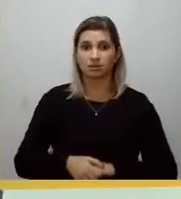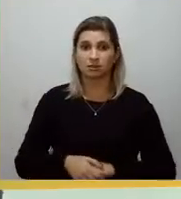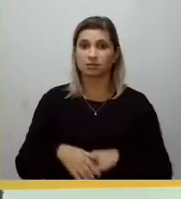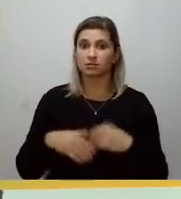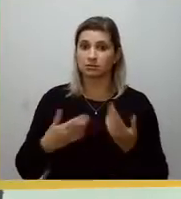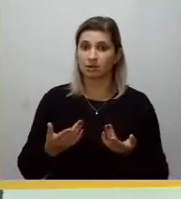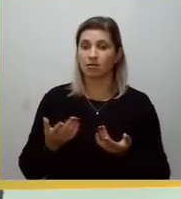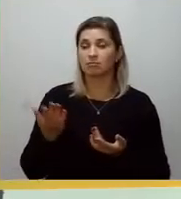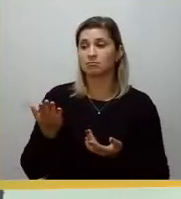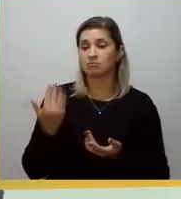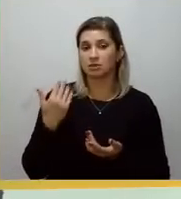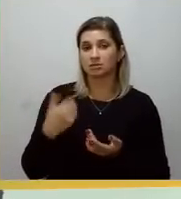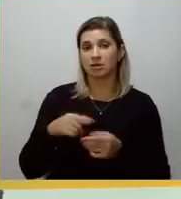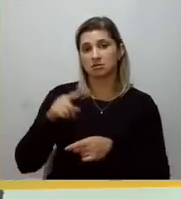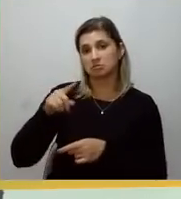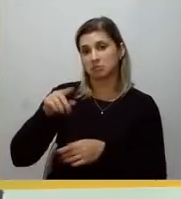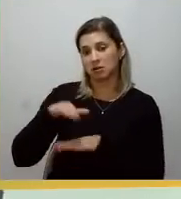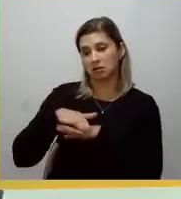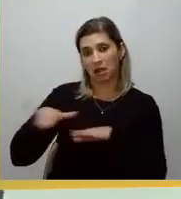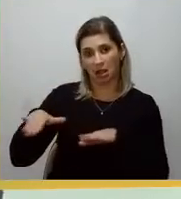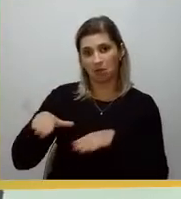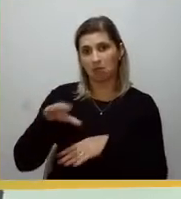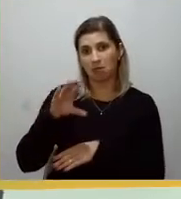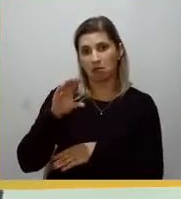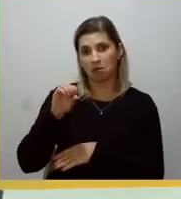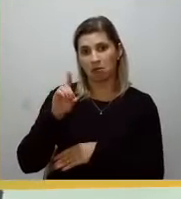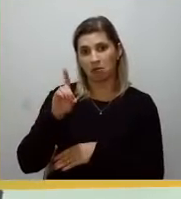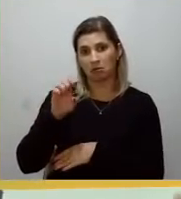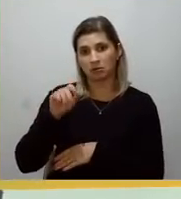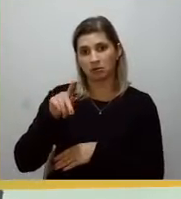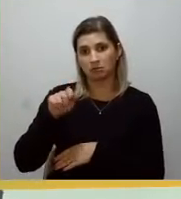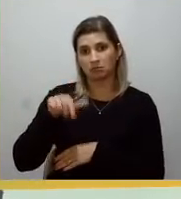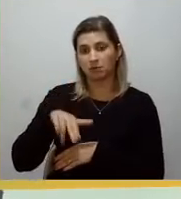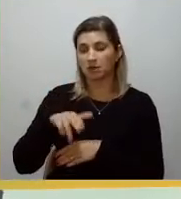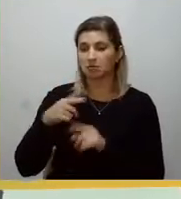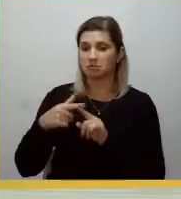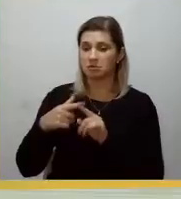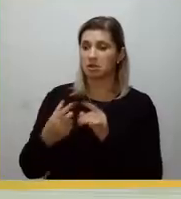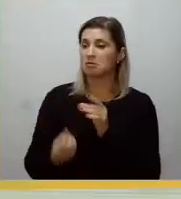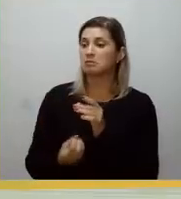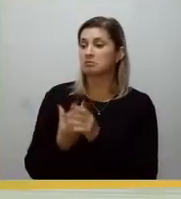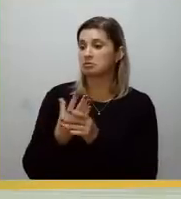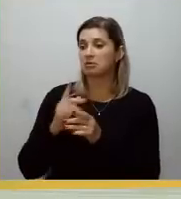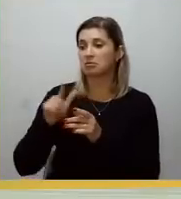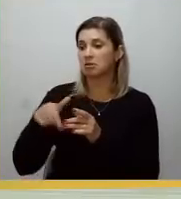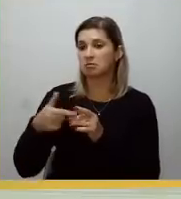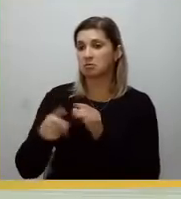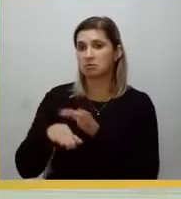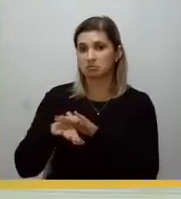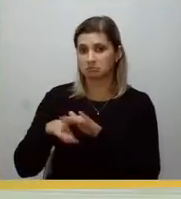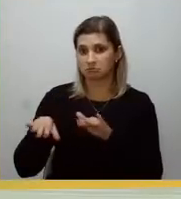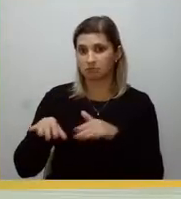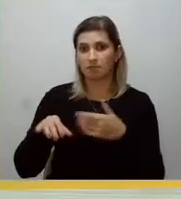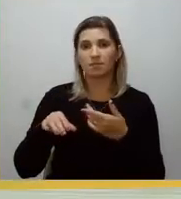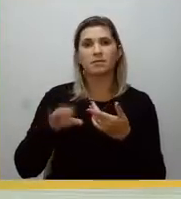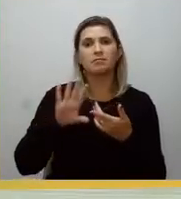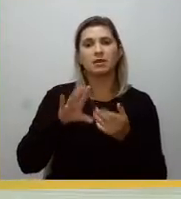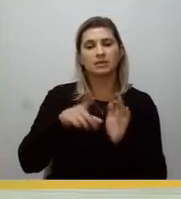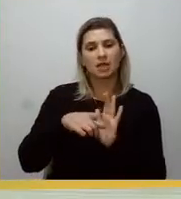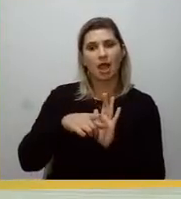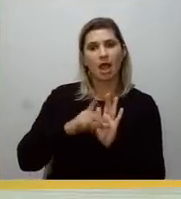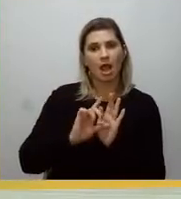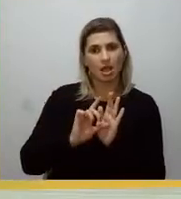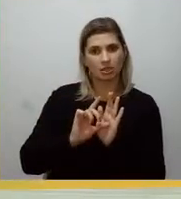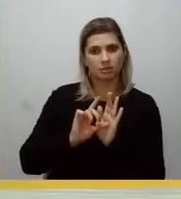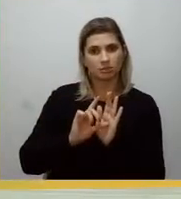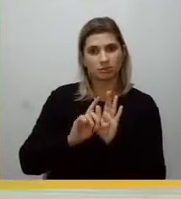porque não fazia mais o sentido que, para quem ela tinha sido criada. Tá, mas e qual foi o sentido de dias antes? Porque ela foi encaminhada ali para a